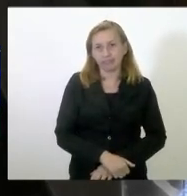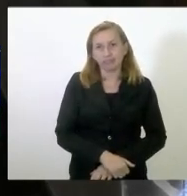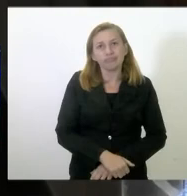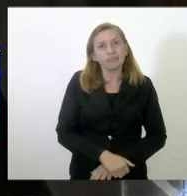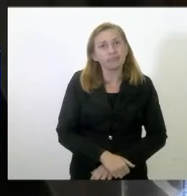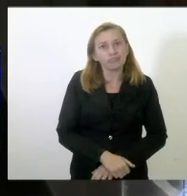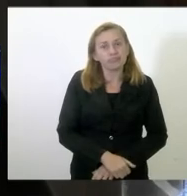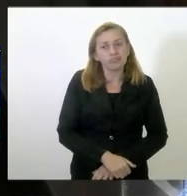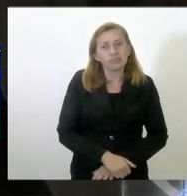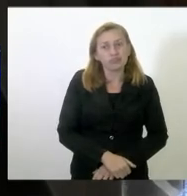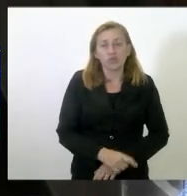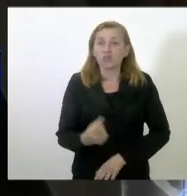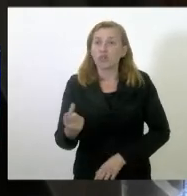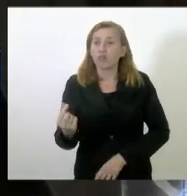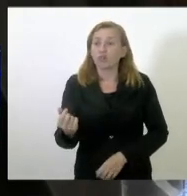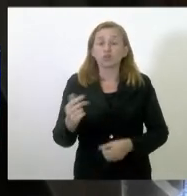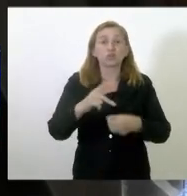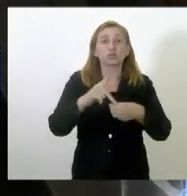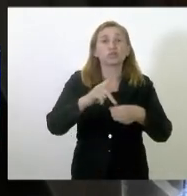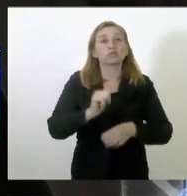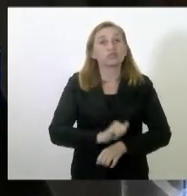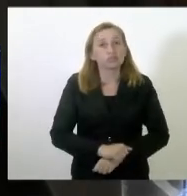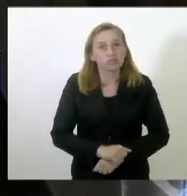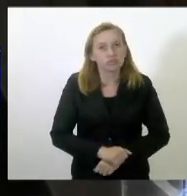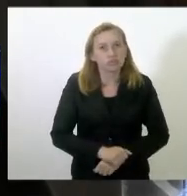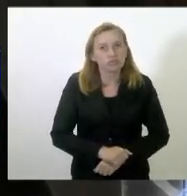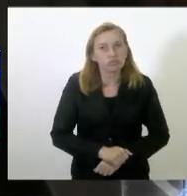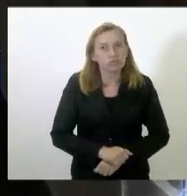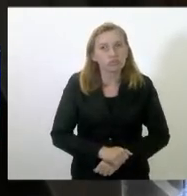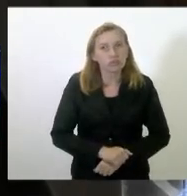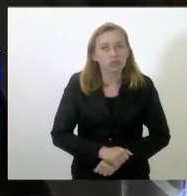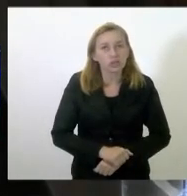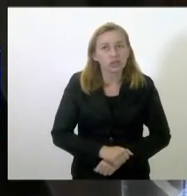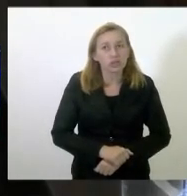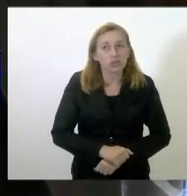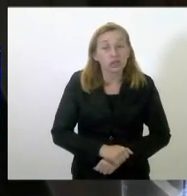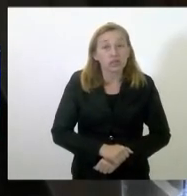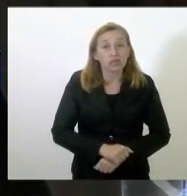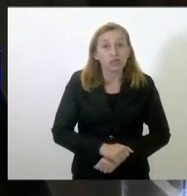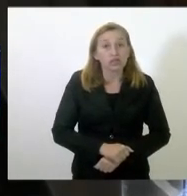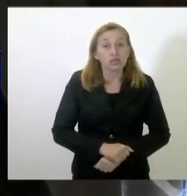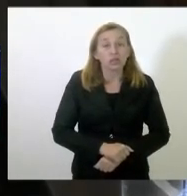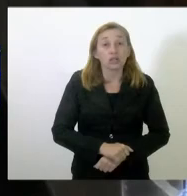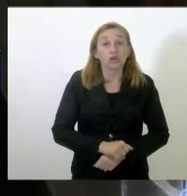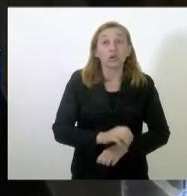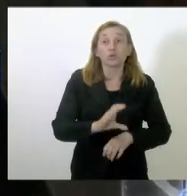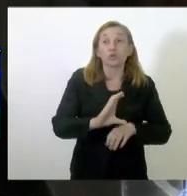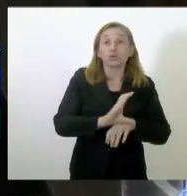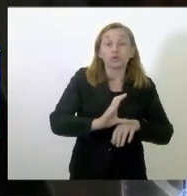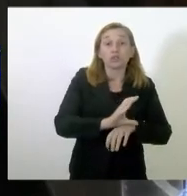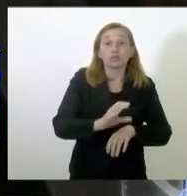E a taxação do petróleo, no destino e não na origem, desde a Constituição de 88.